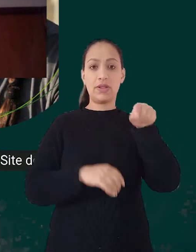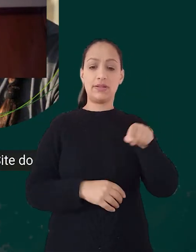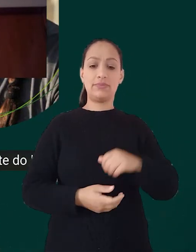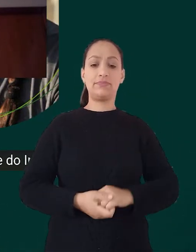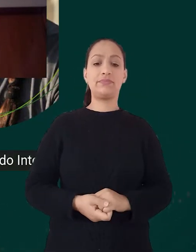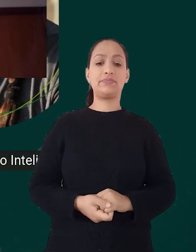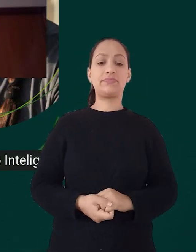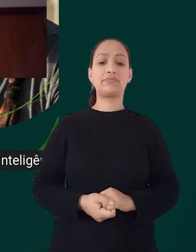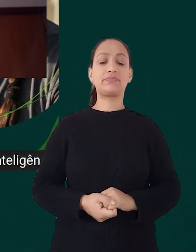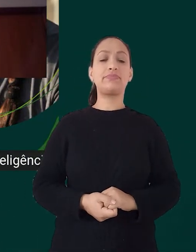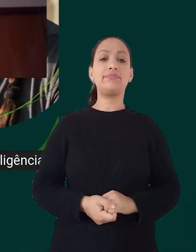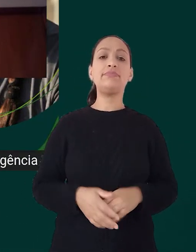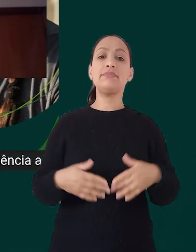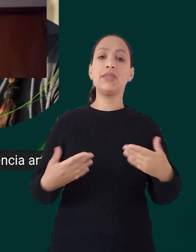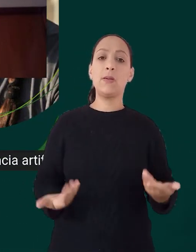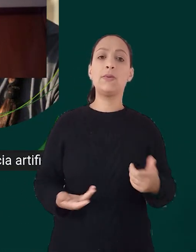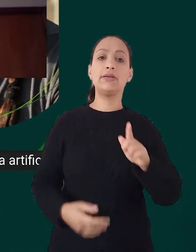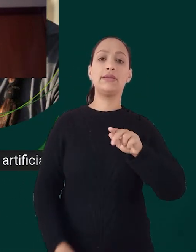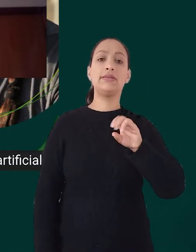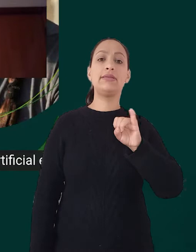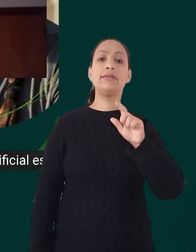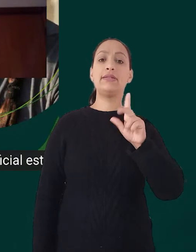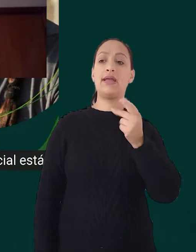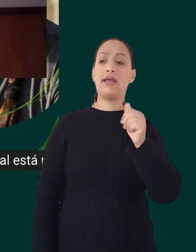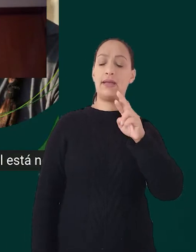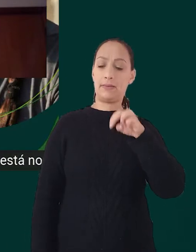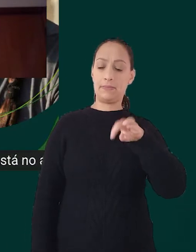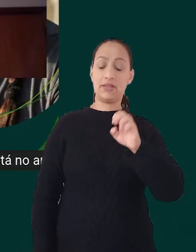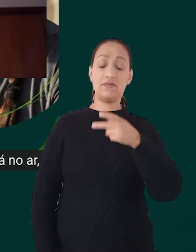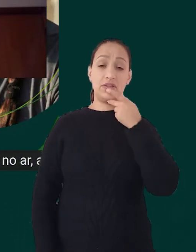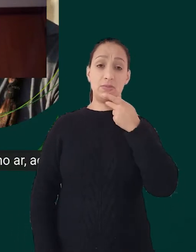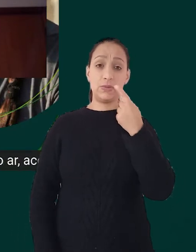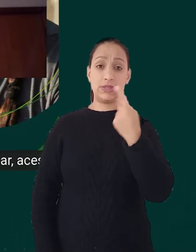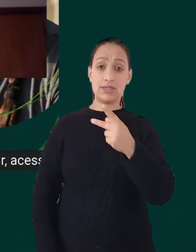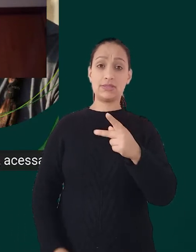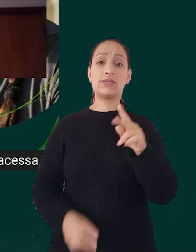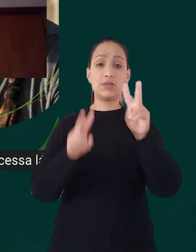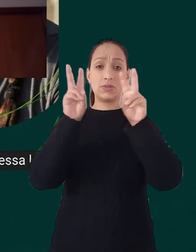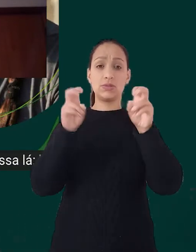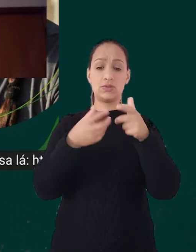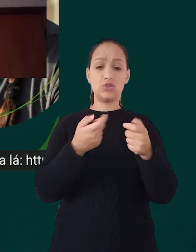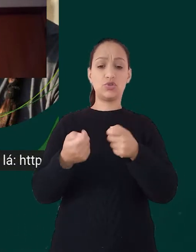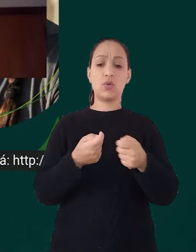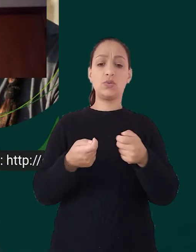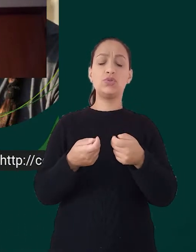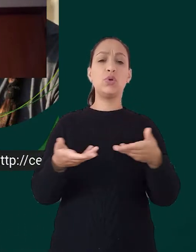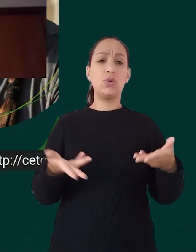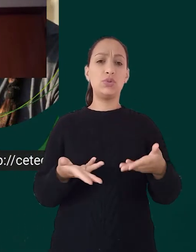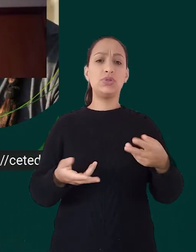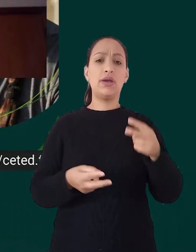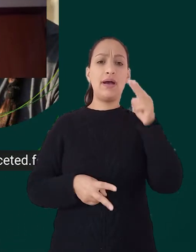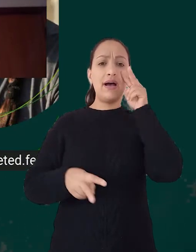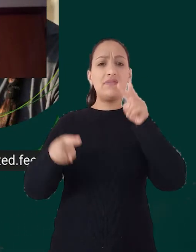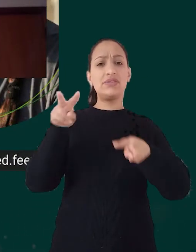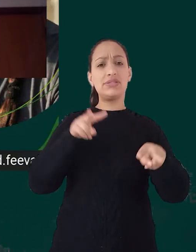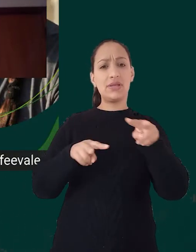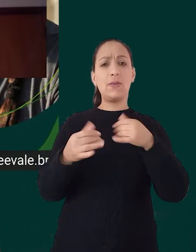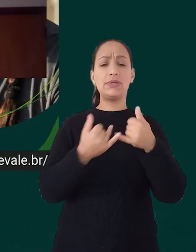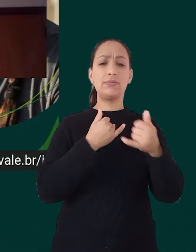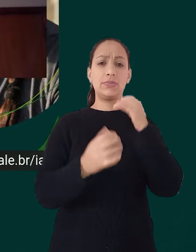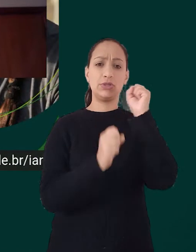Certo. E assim, Guilherme, trazendo essa questão dos jogos, né? Os jogos hoje, do ponto de vista da